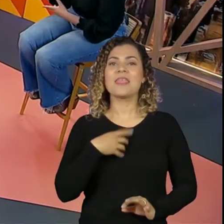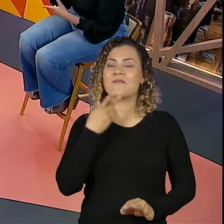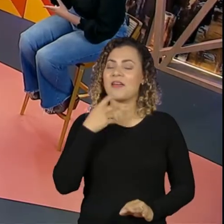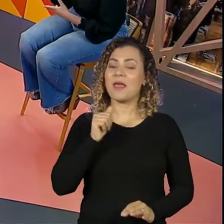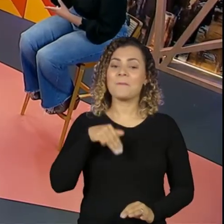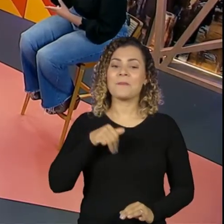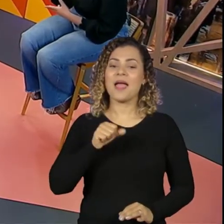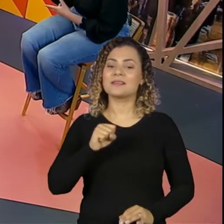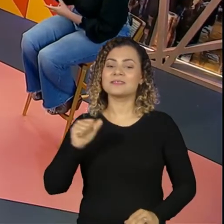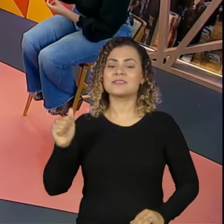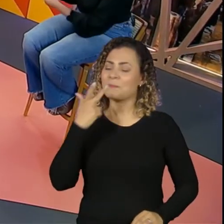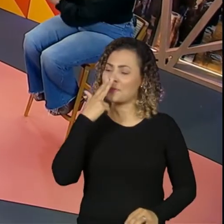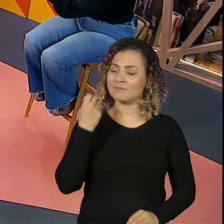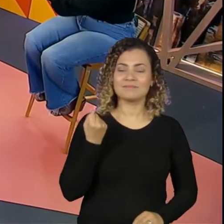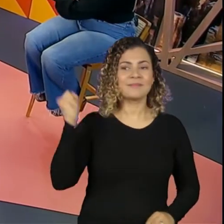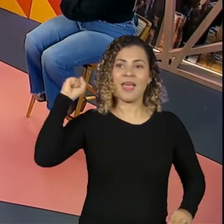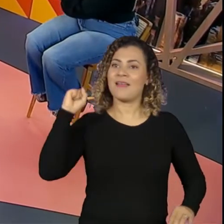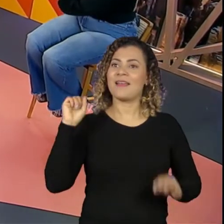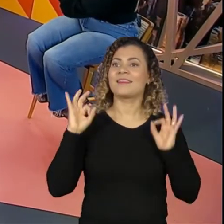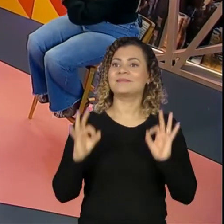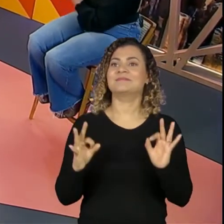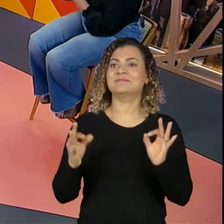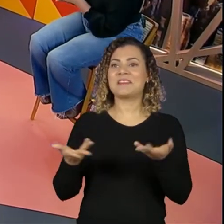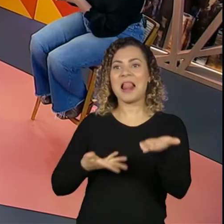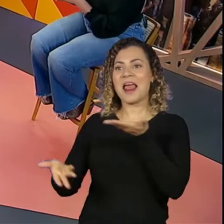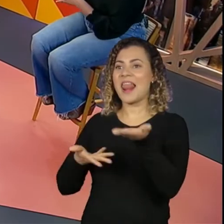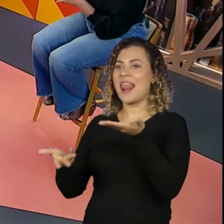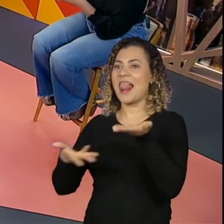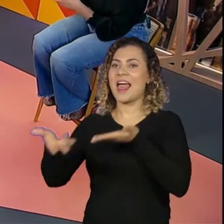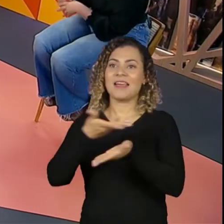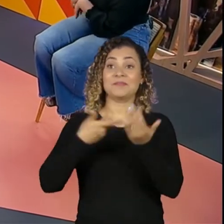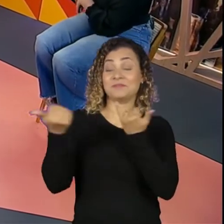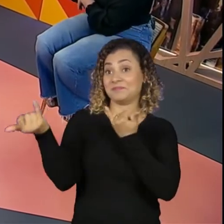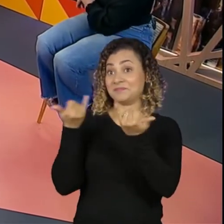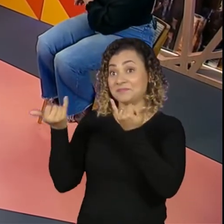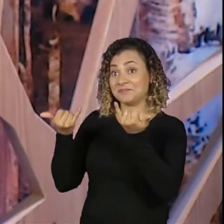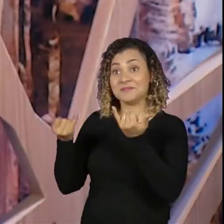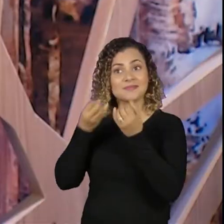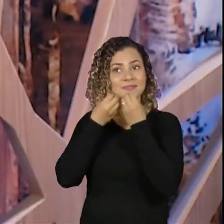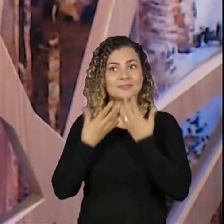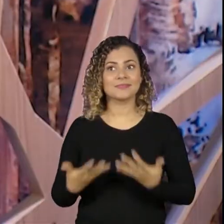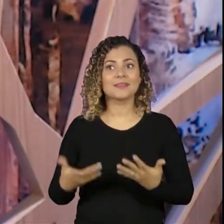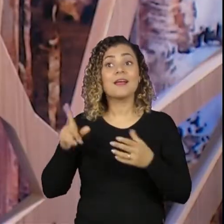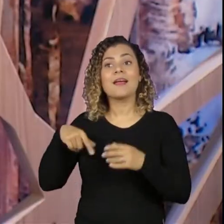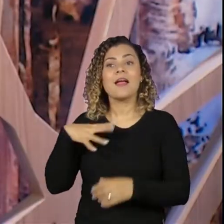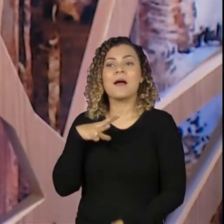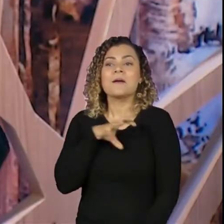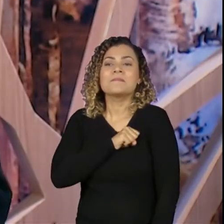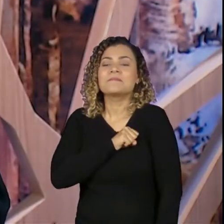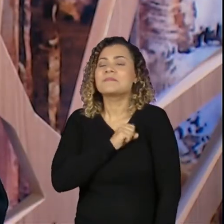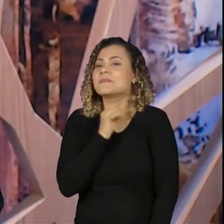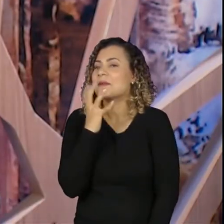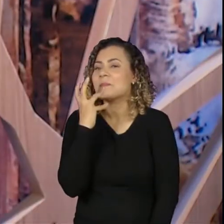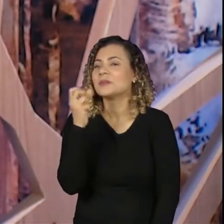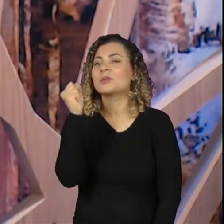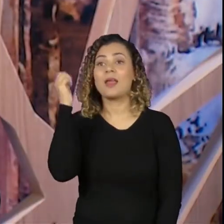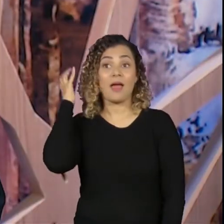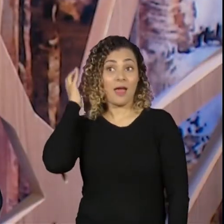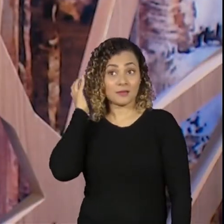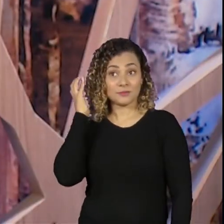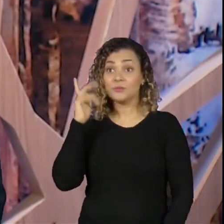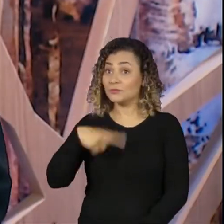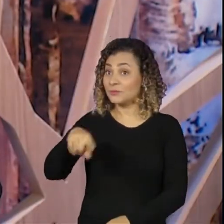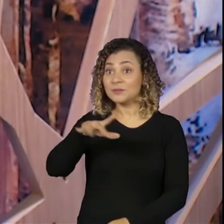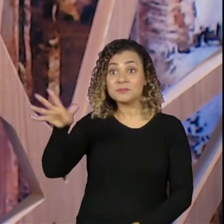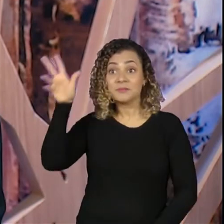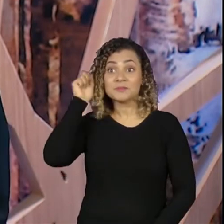pessoas continuem ouvindo rádio. Maravilha. Milena, obrigada. Muito obrigada pelo convite, Cris. Foi muito legal, foi